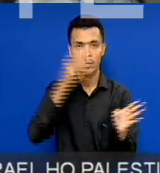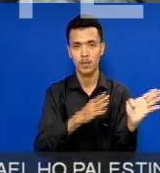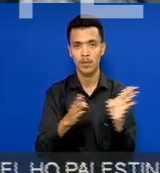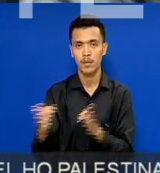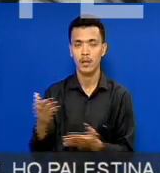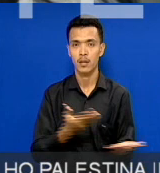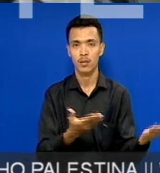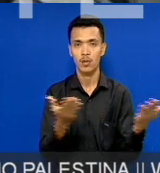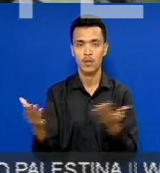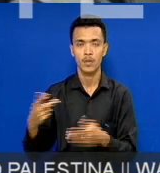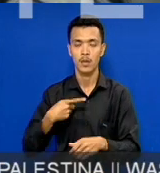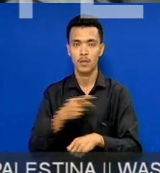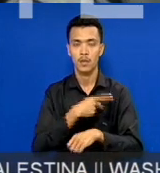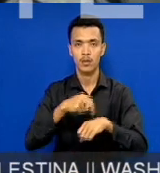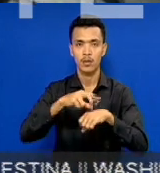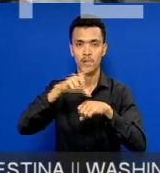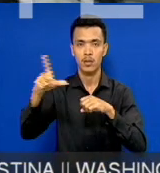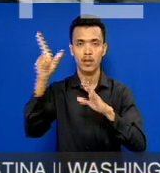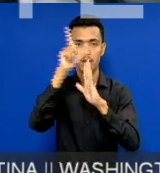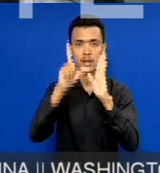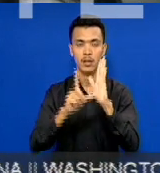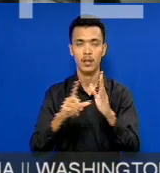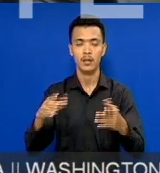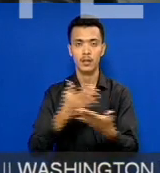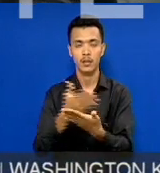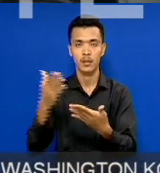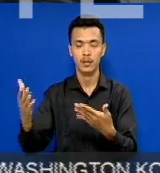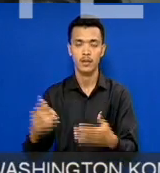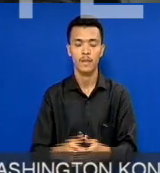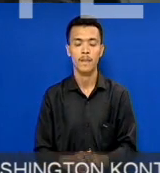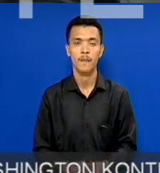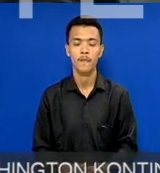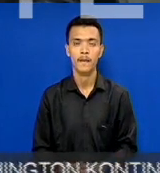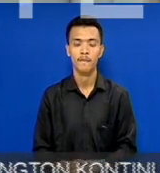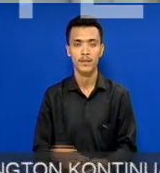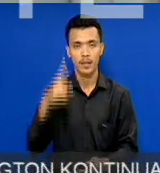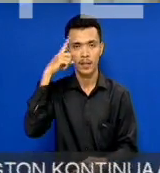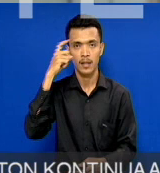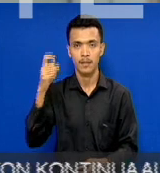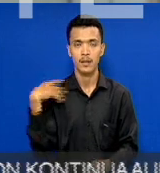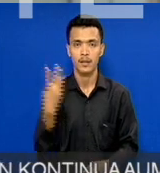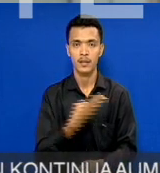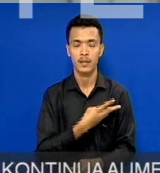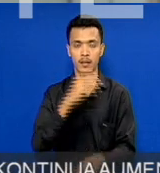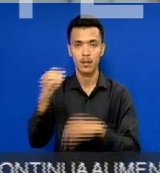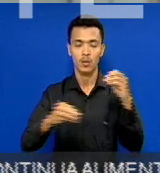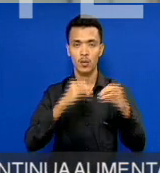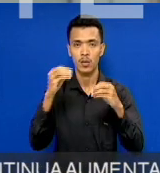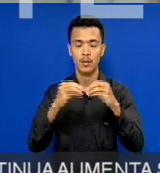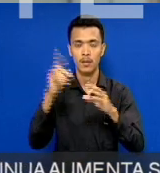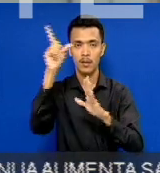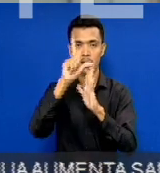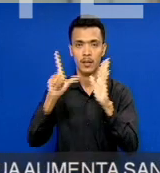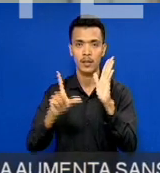Parlamento Nacional MAC, lei Código Propriedade Industrial. Sim, também está com a